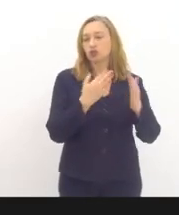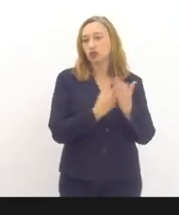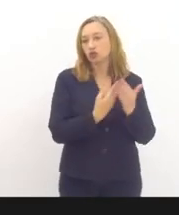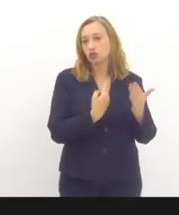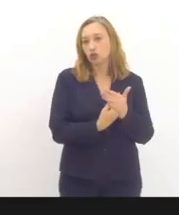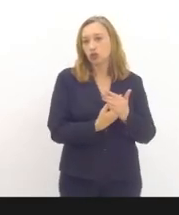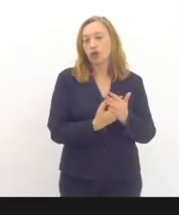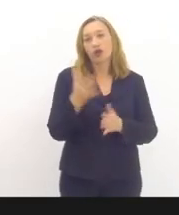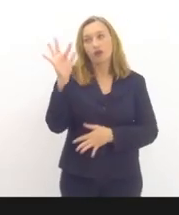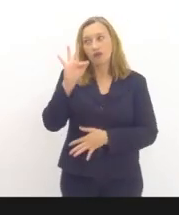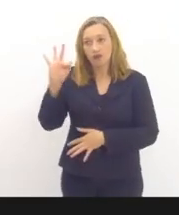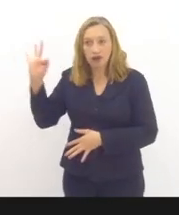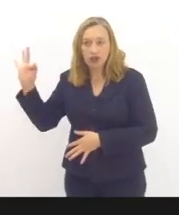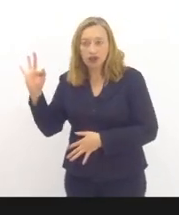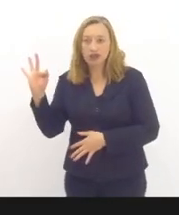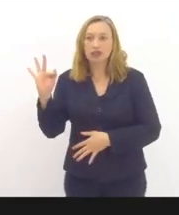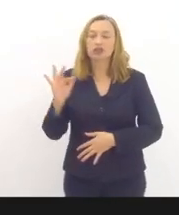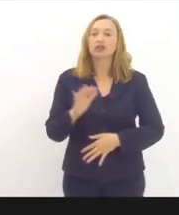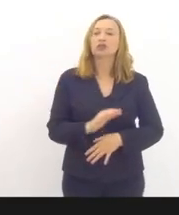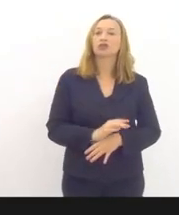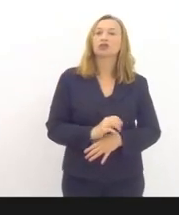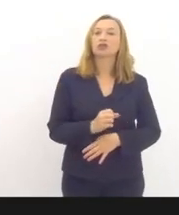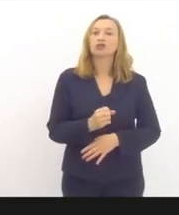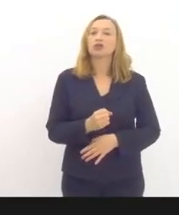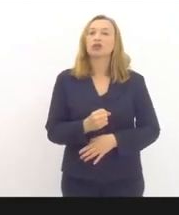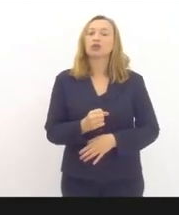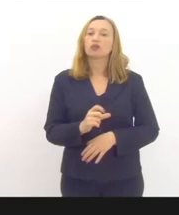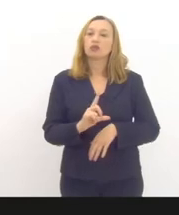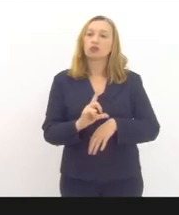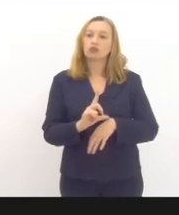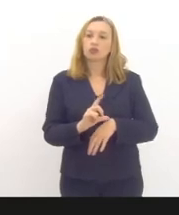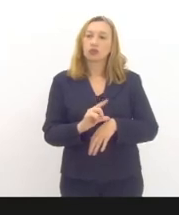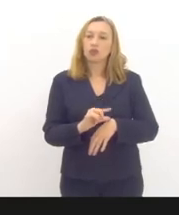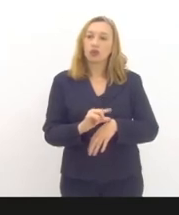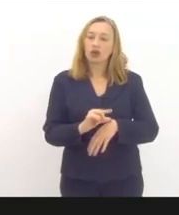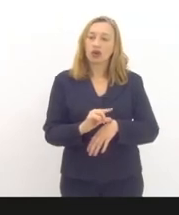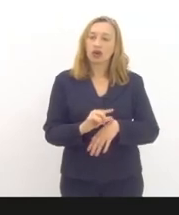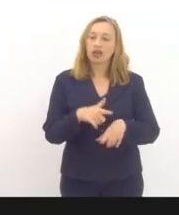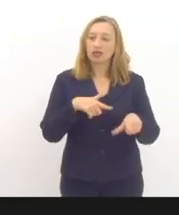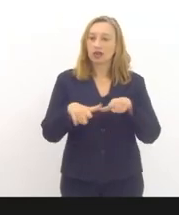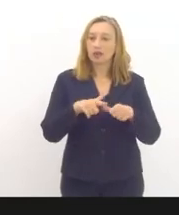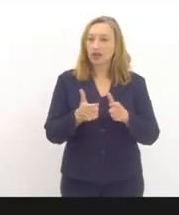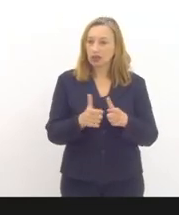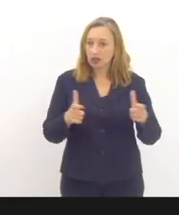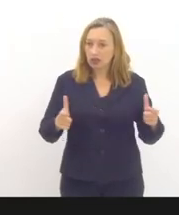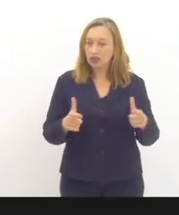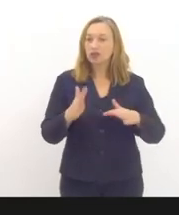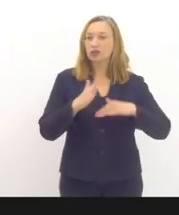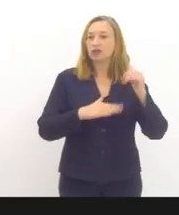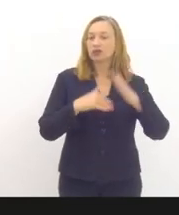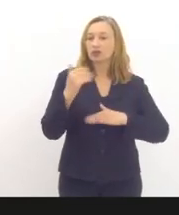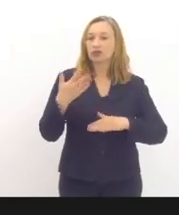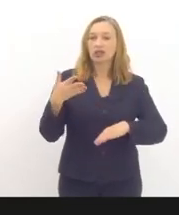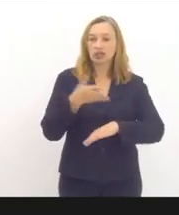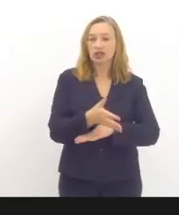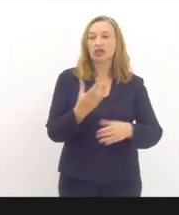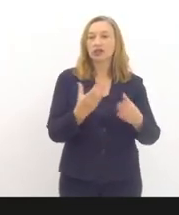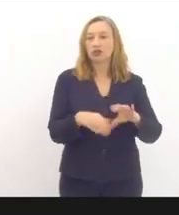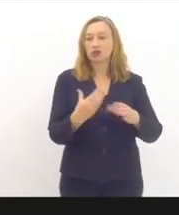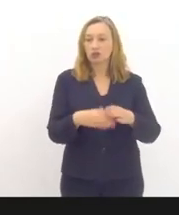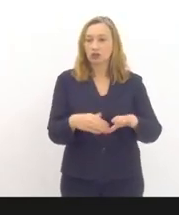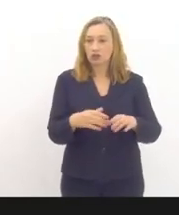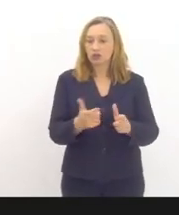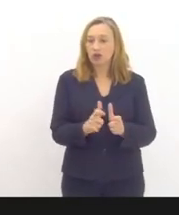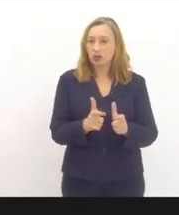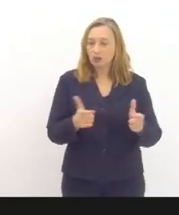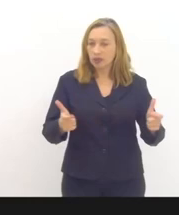fomentam francês, especificamente com uma carga horária muito ampla, com profissionais que são formados em entrada de concurso. A gente vai ampliar o